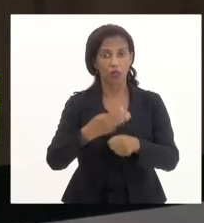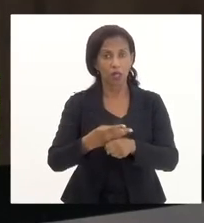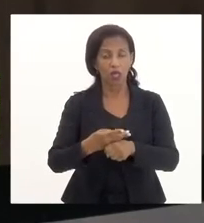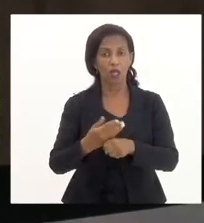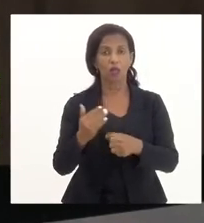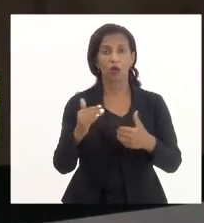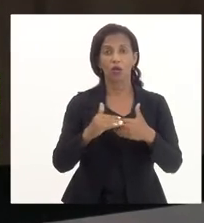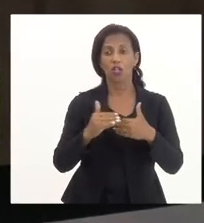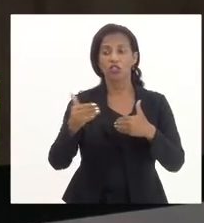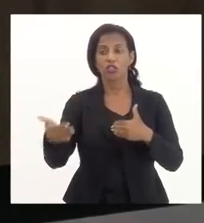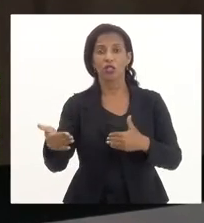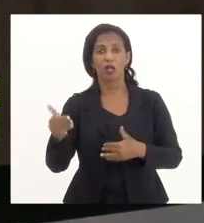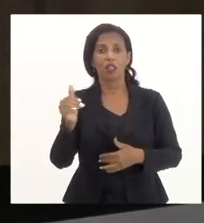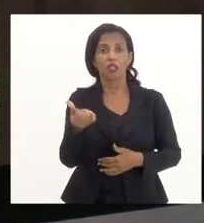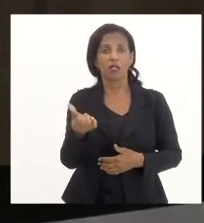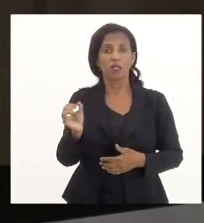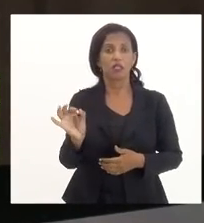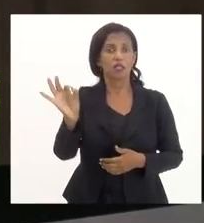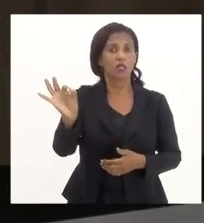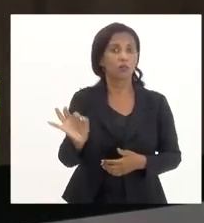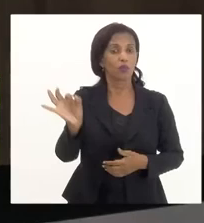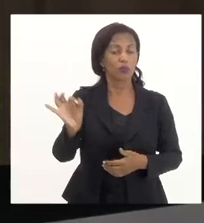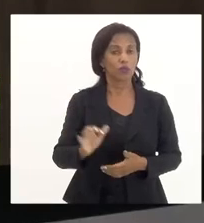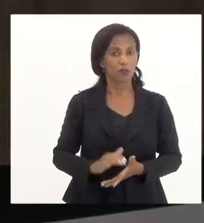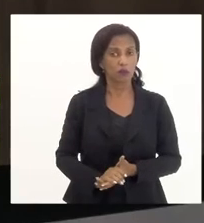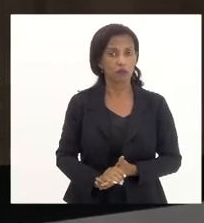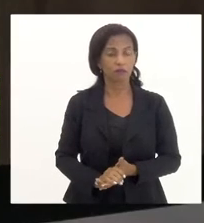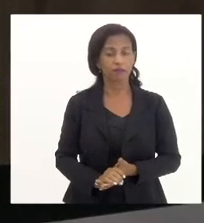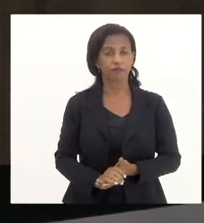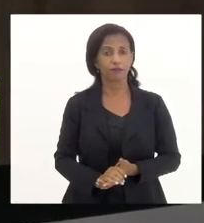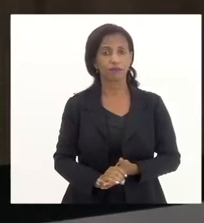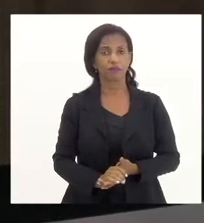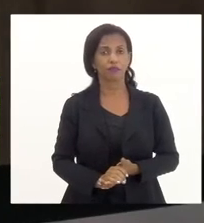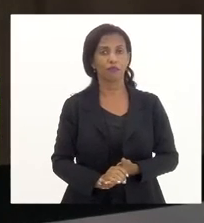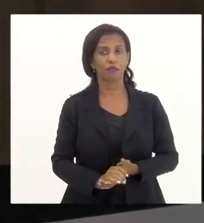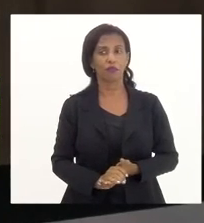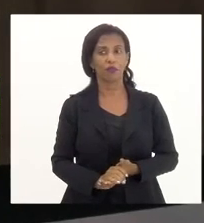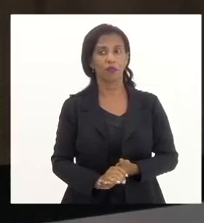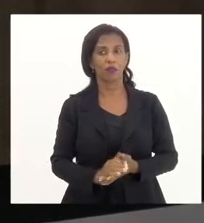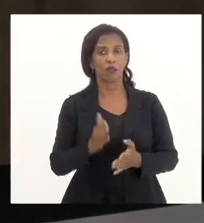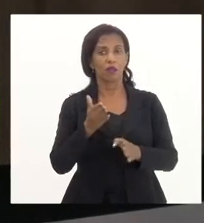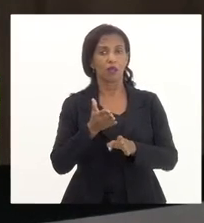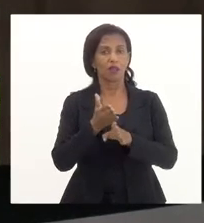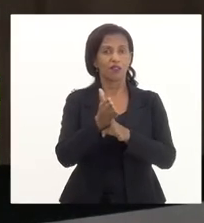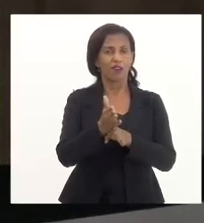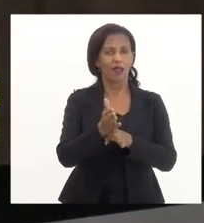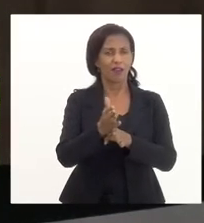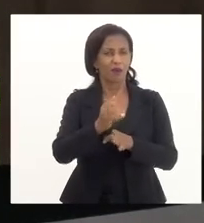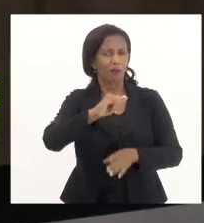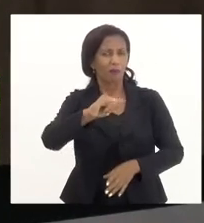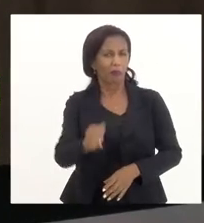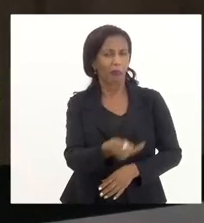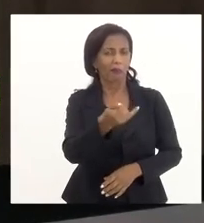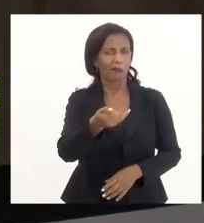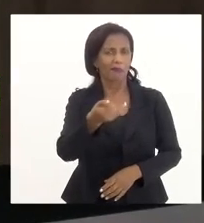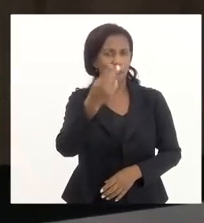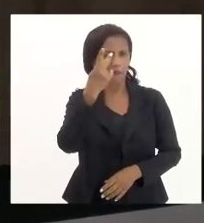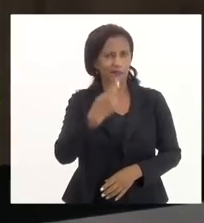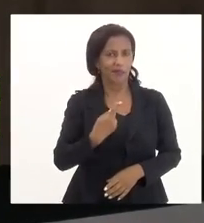possibilidade chegar até sessenta por cento e que vai como vantagem pessoal